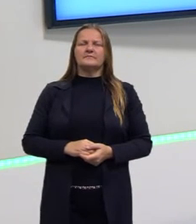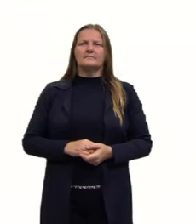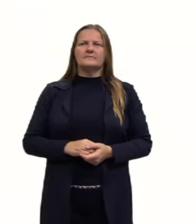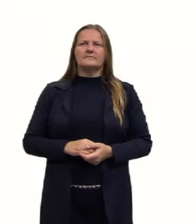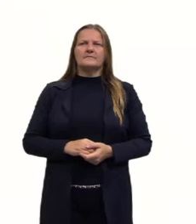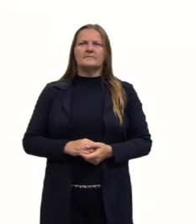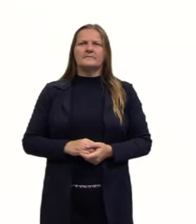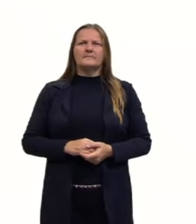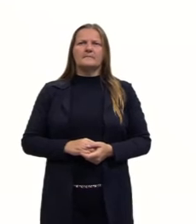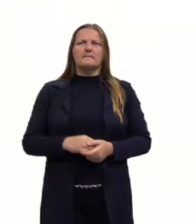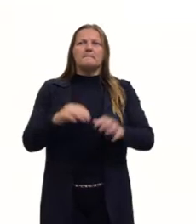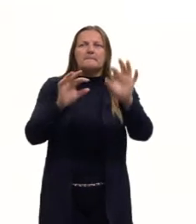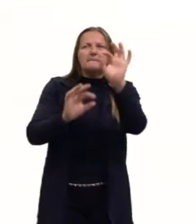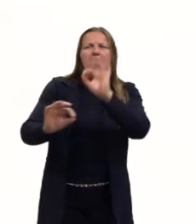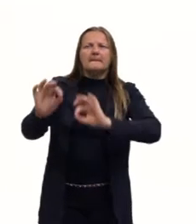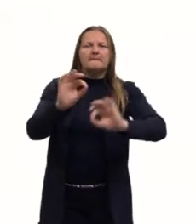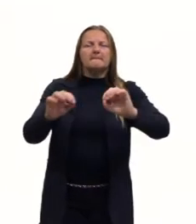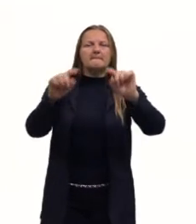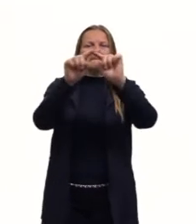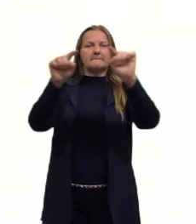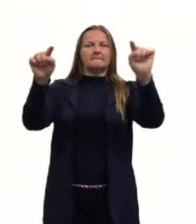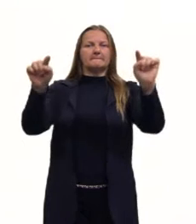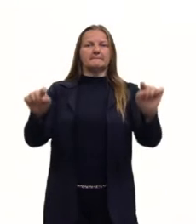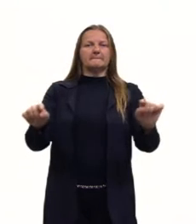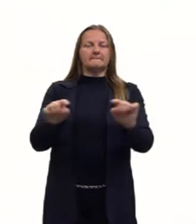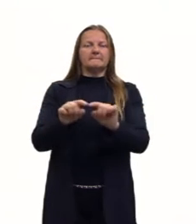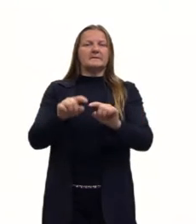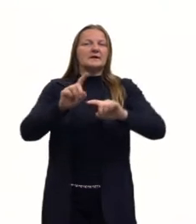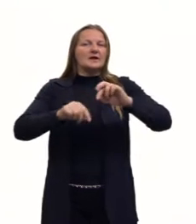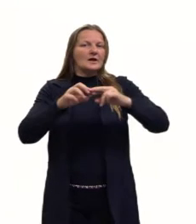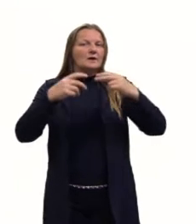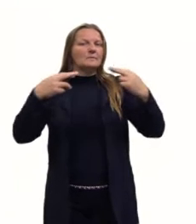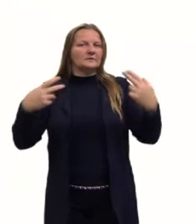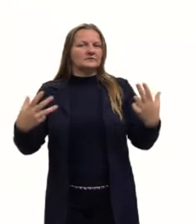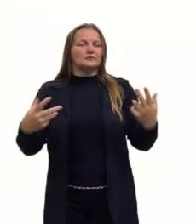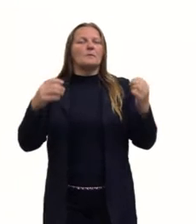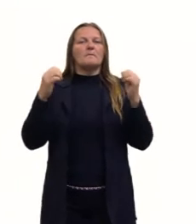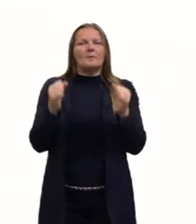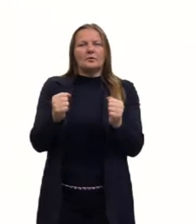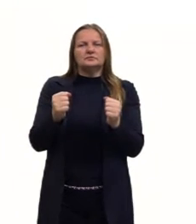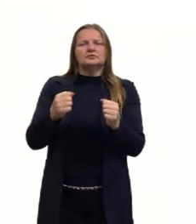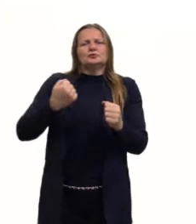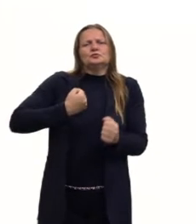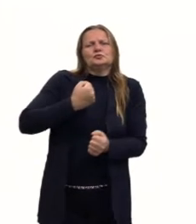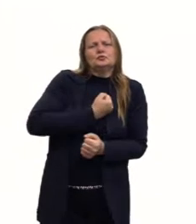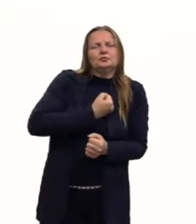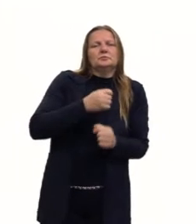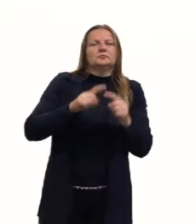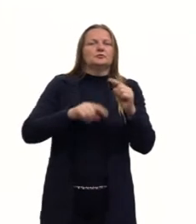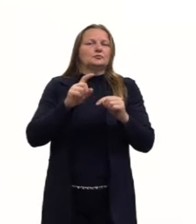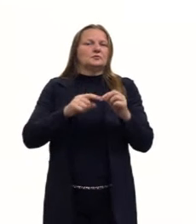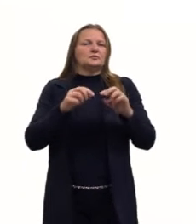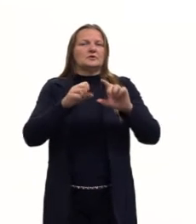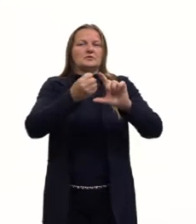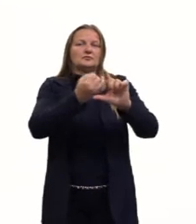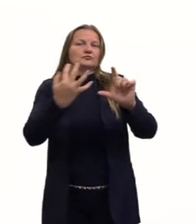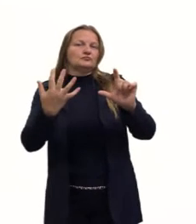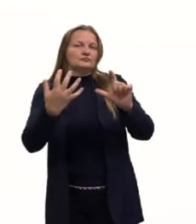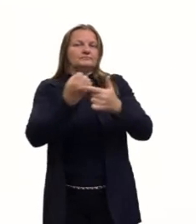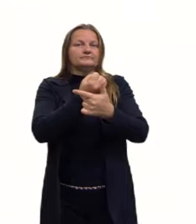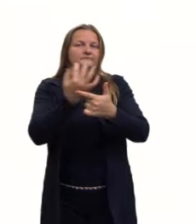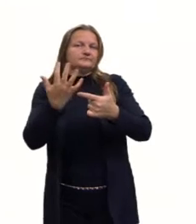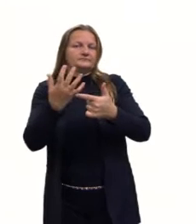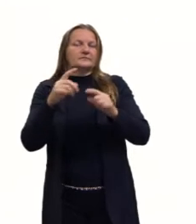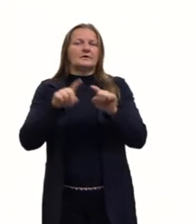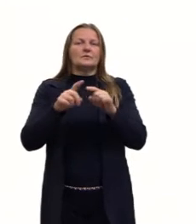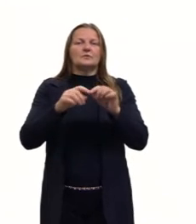elas são arranjos retangulares de elementos que podem ser números ou expressões algébricas e